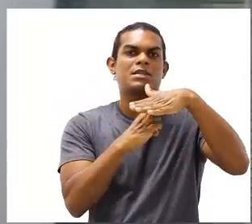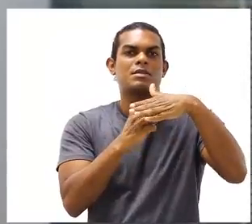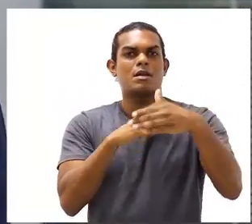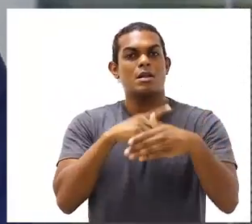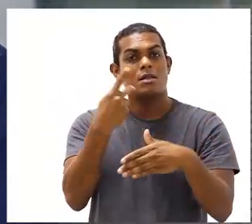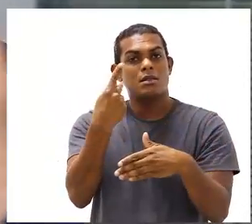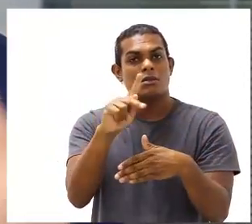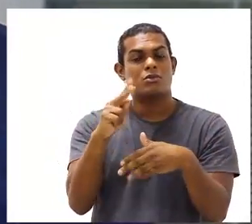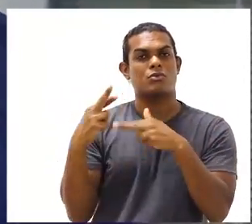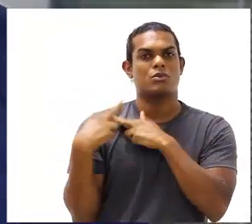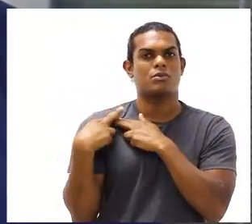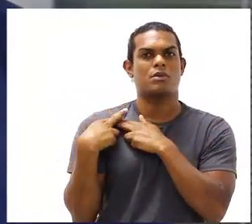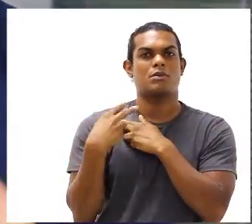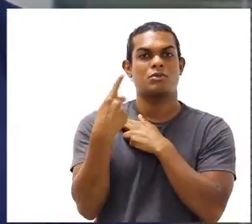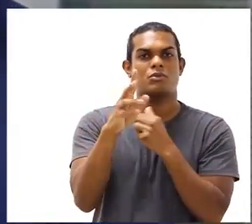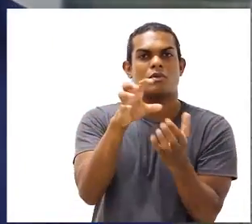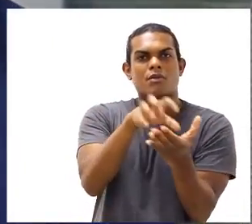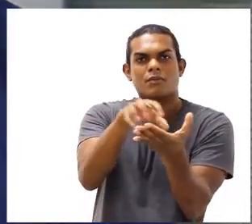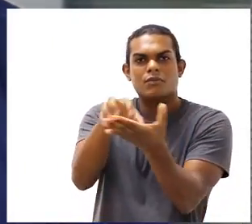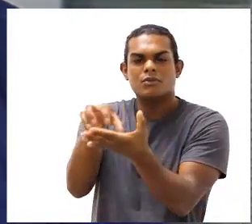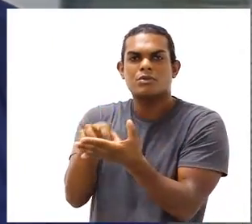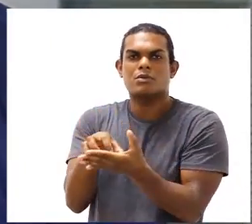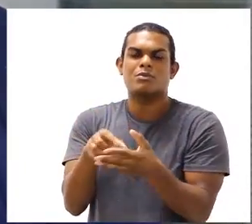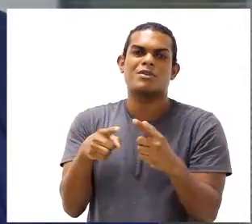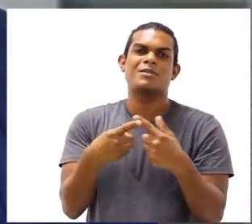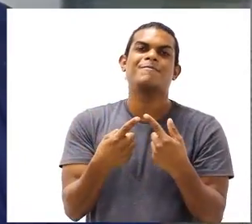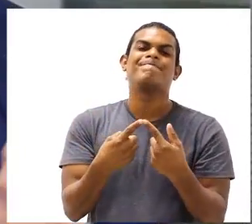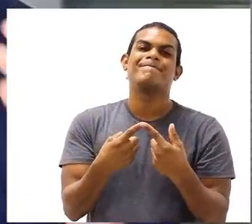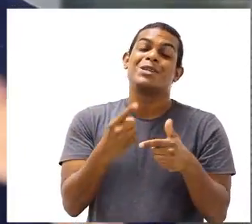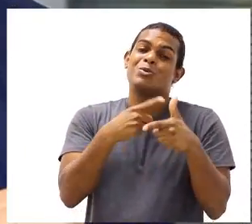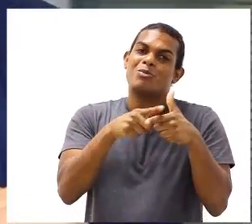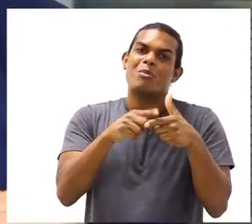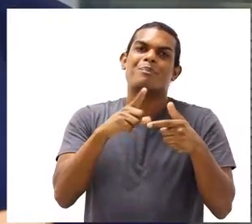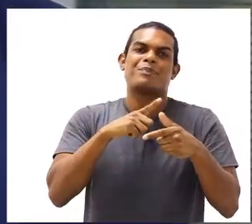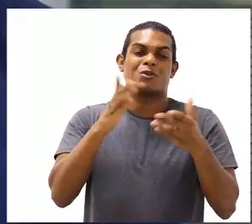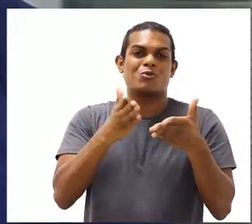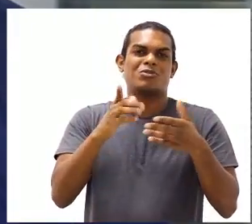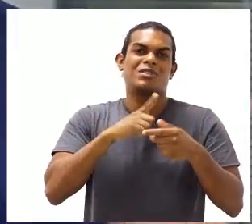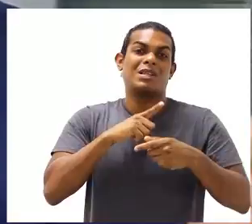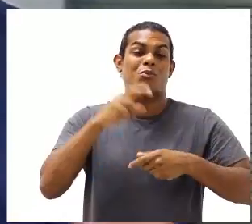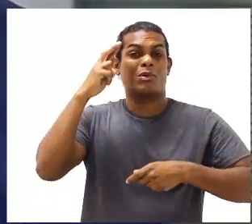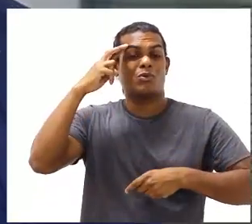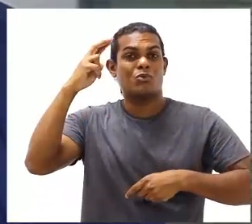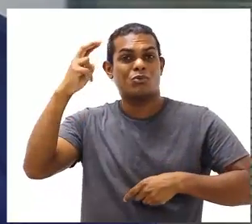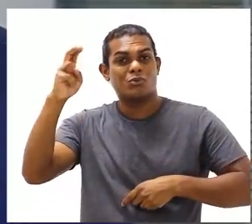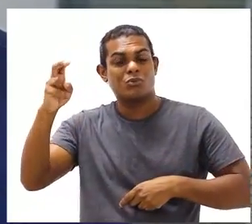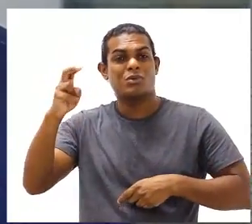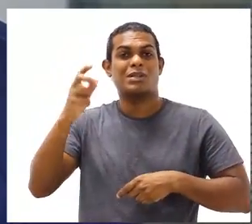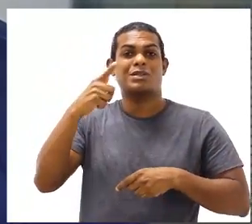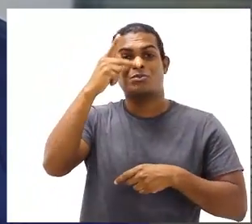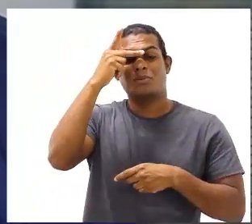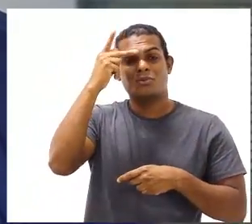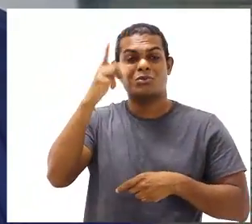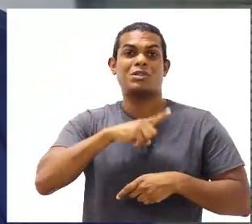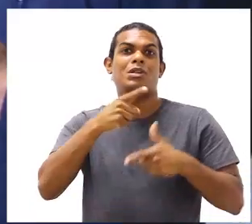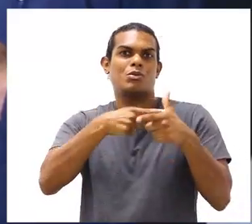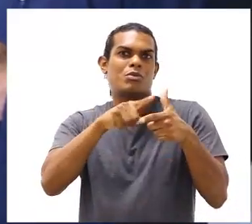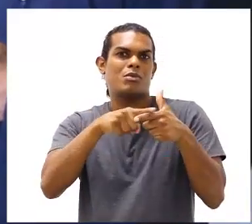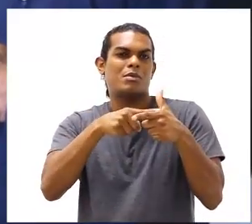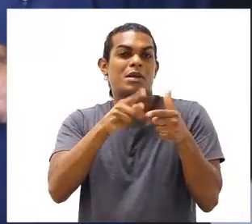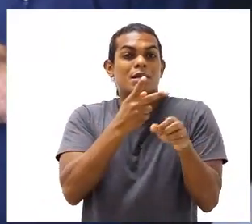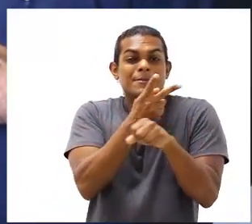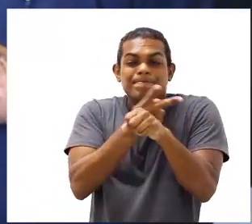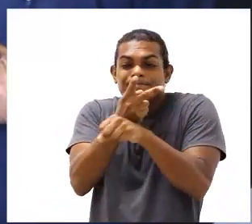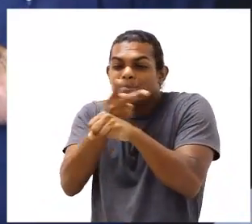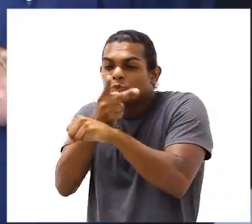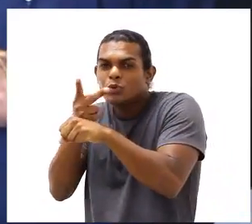tempo? Porque, infelizmente, a gente tem uma cultura ainda, as pessoas que dão um problema procuram um responsável. E tem que ter